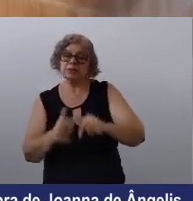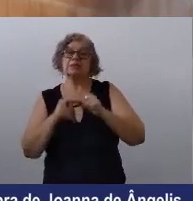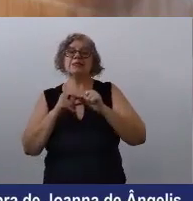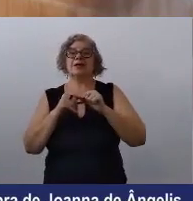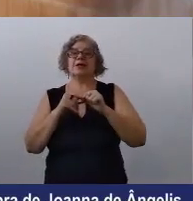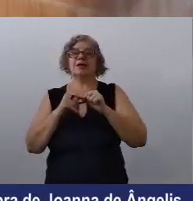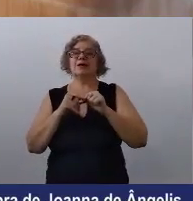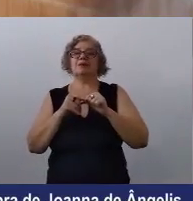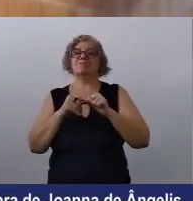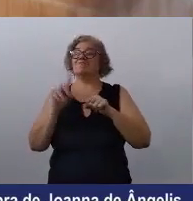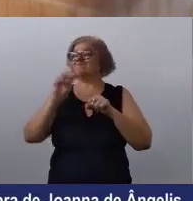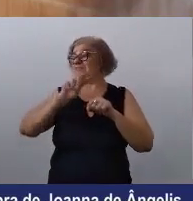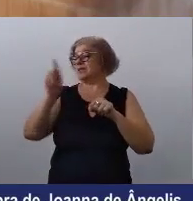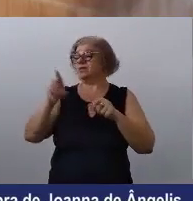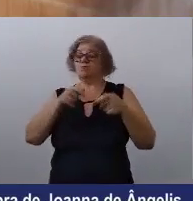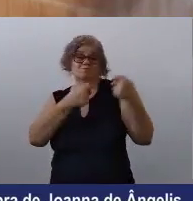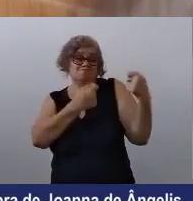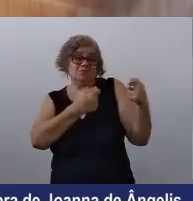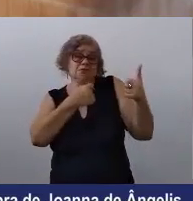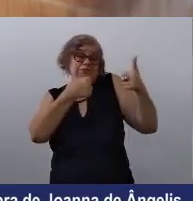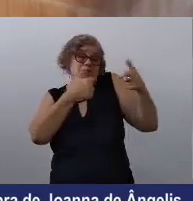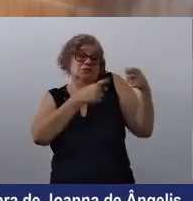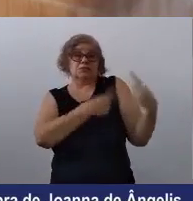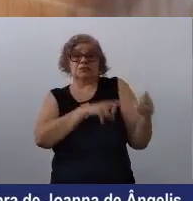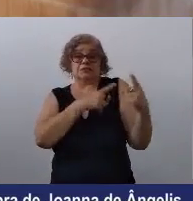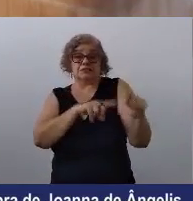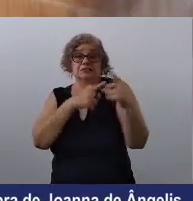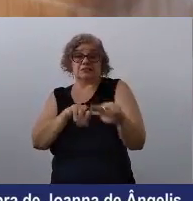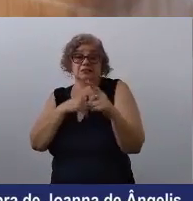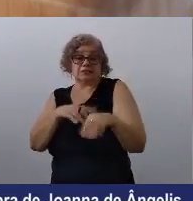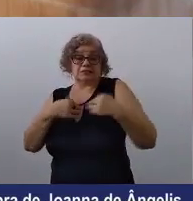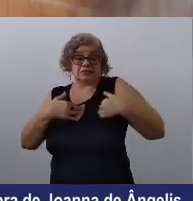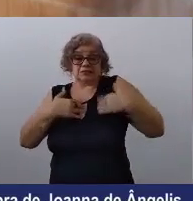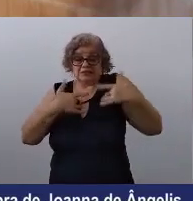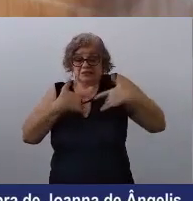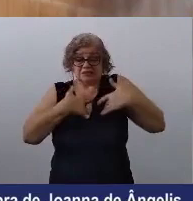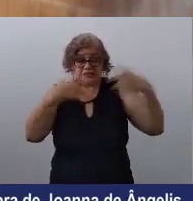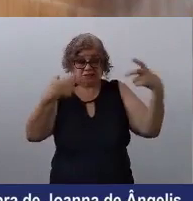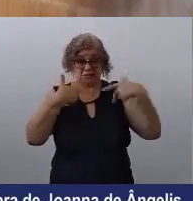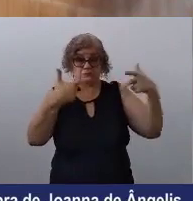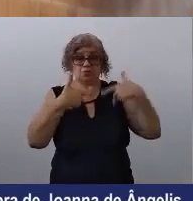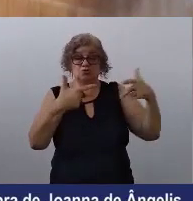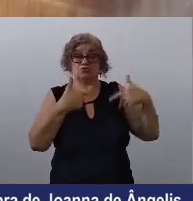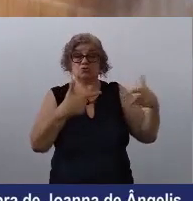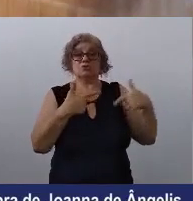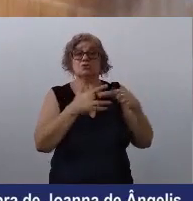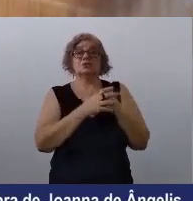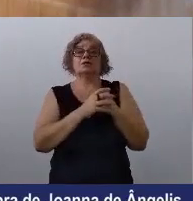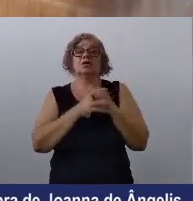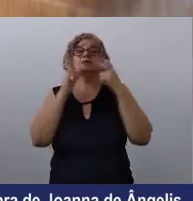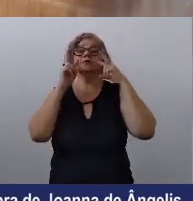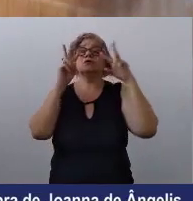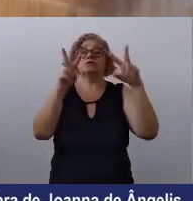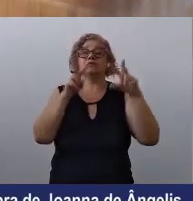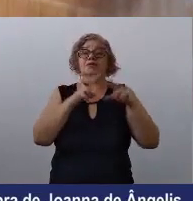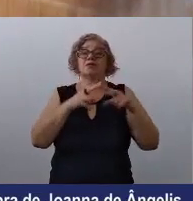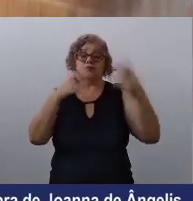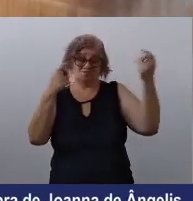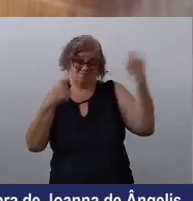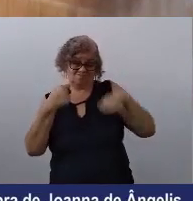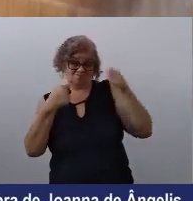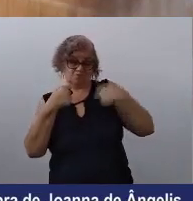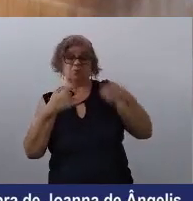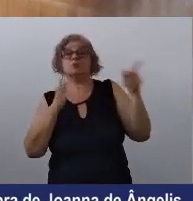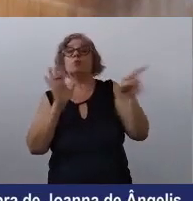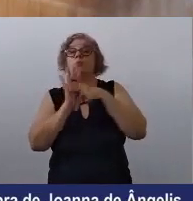amparando irmãos, mas que o rigor, daquela visão do martírio, do alto martírio